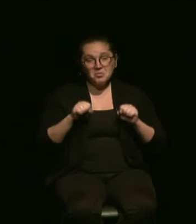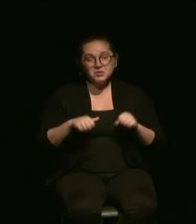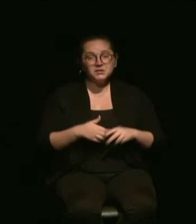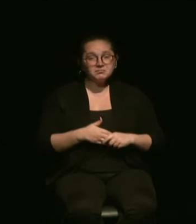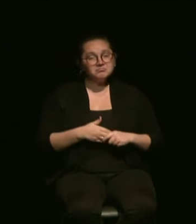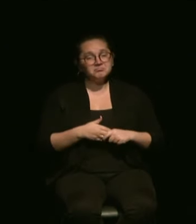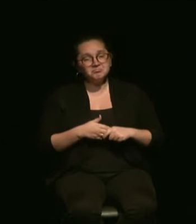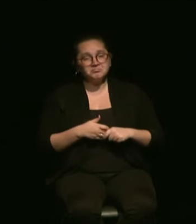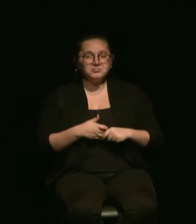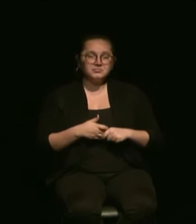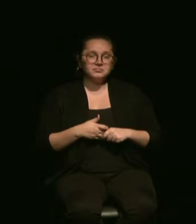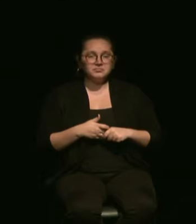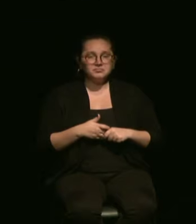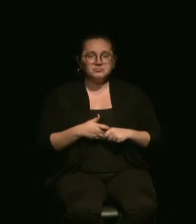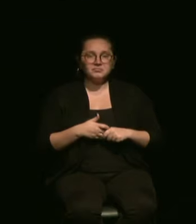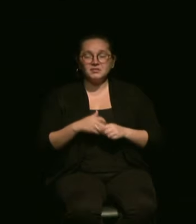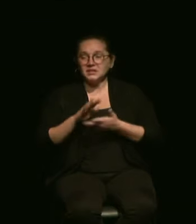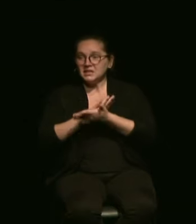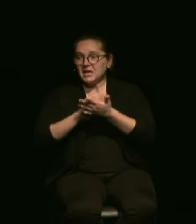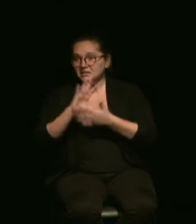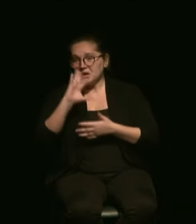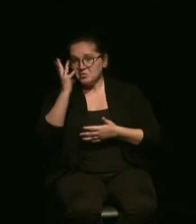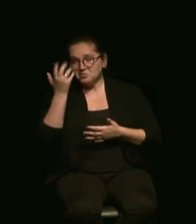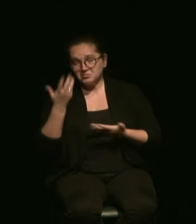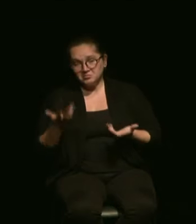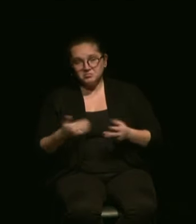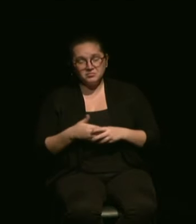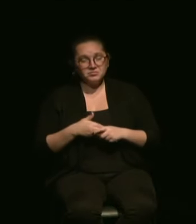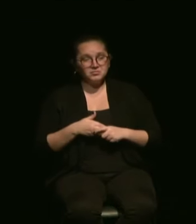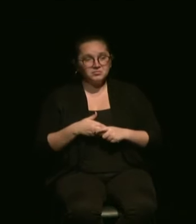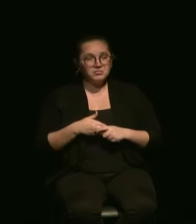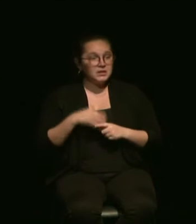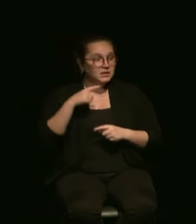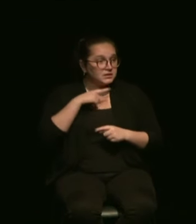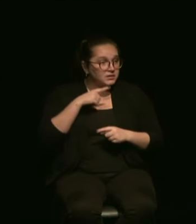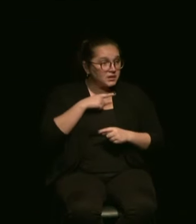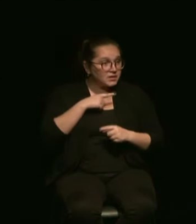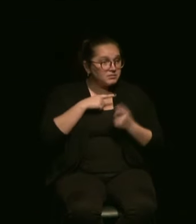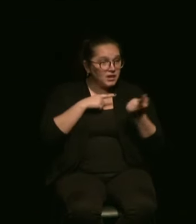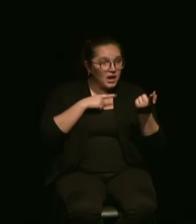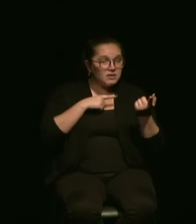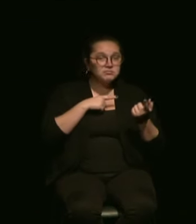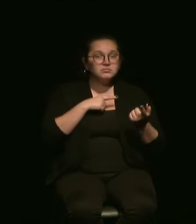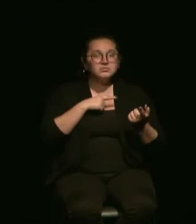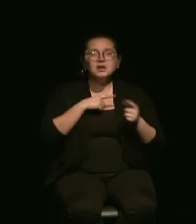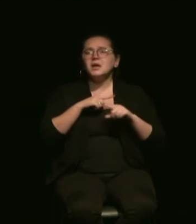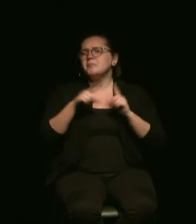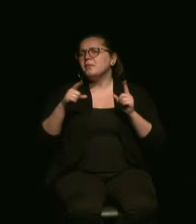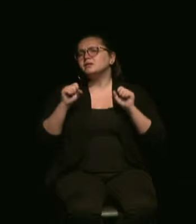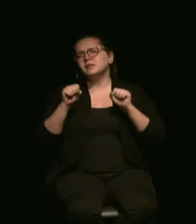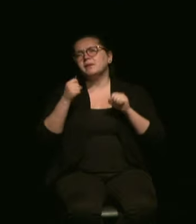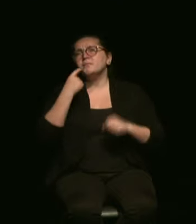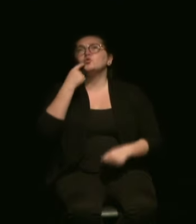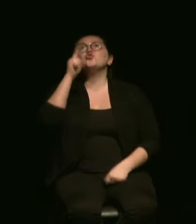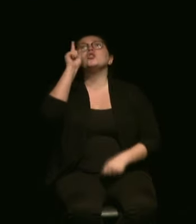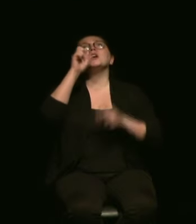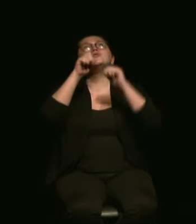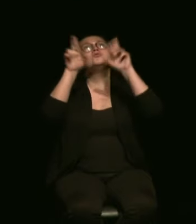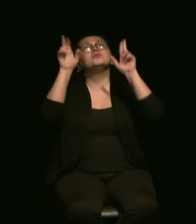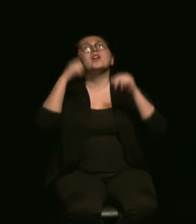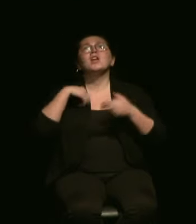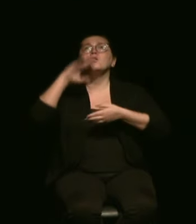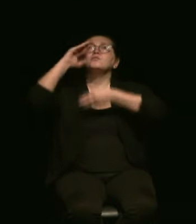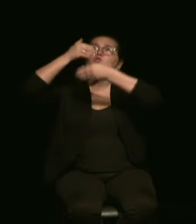Rapaz. Lá, rapaz que está aqui. Cadê o outro? Tem alguém? Tem? Rapaz lá. Uhum. Mas também pode olhar para o céu, fechar os